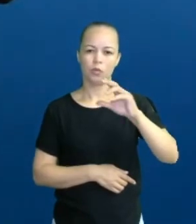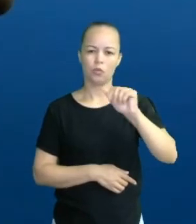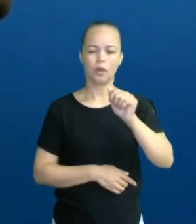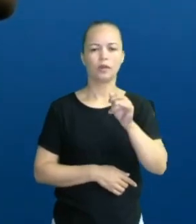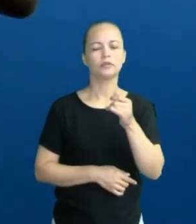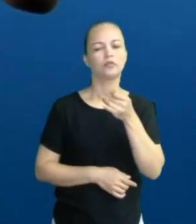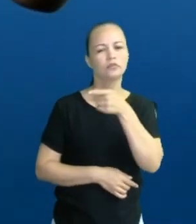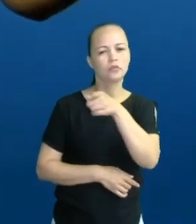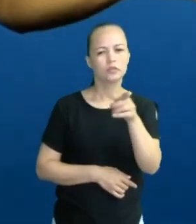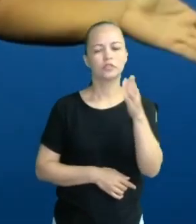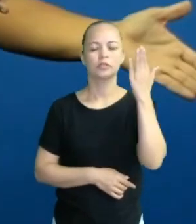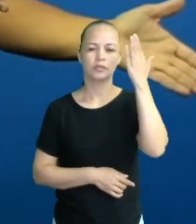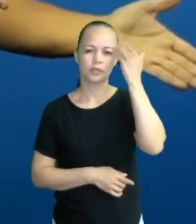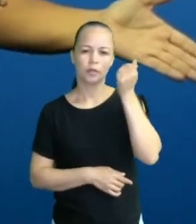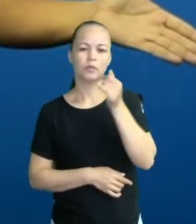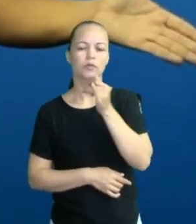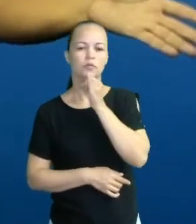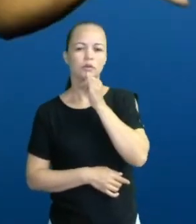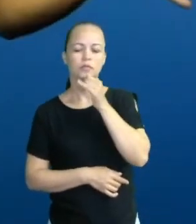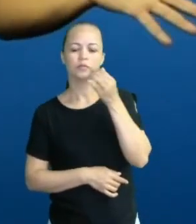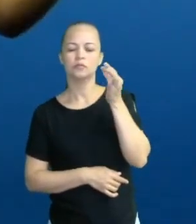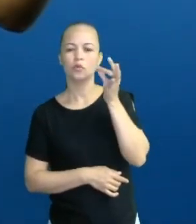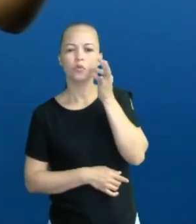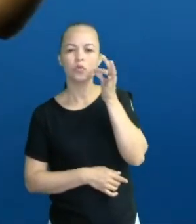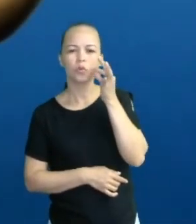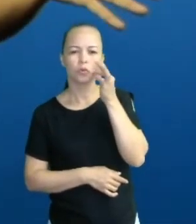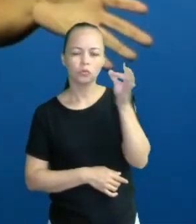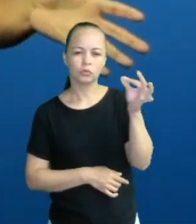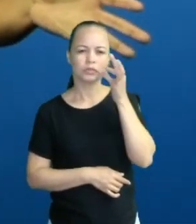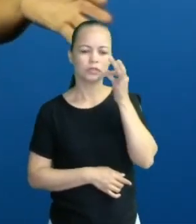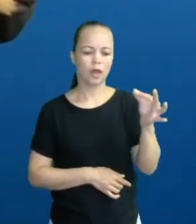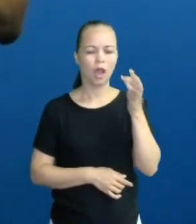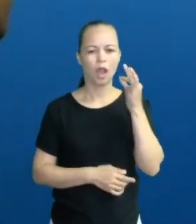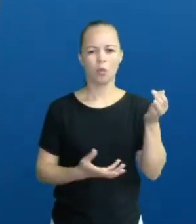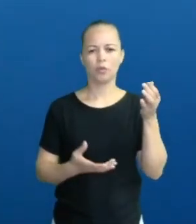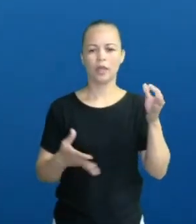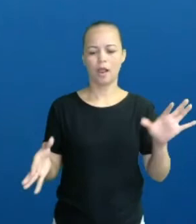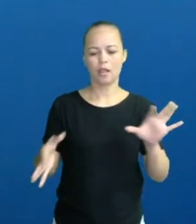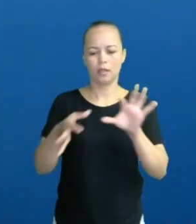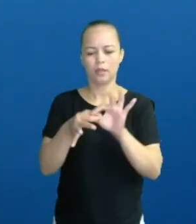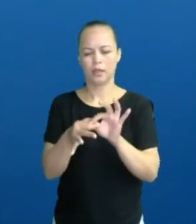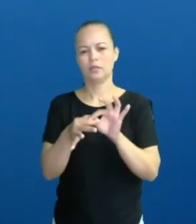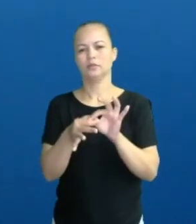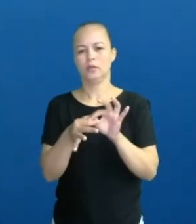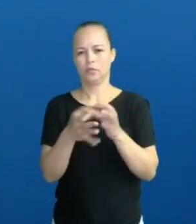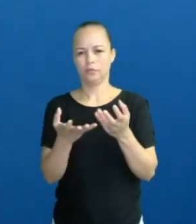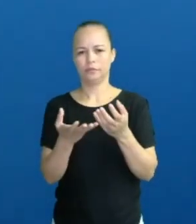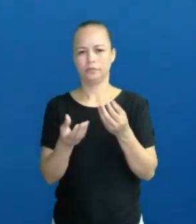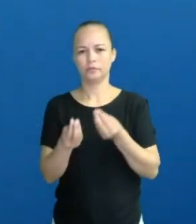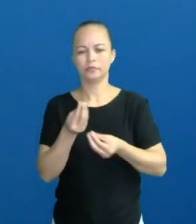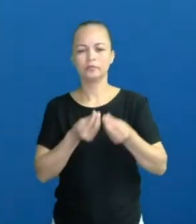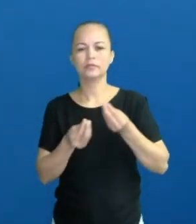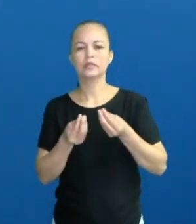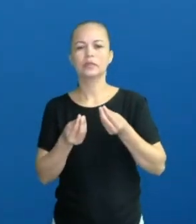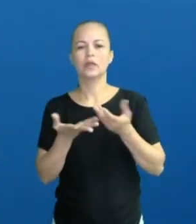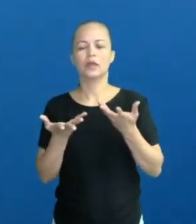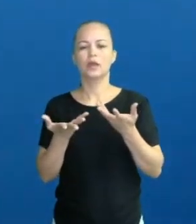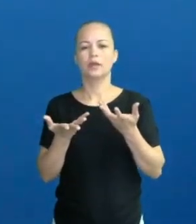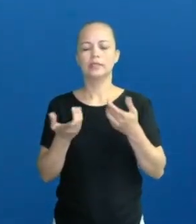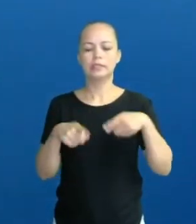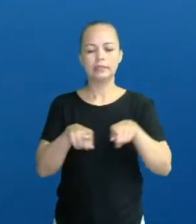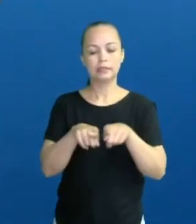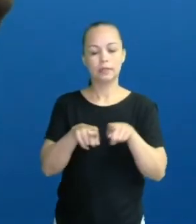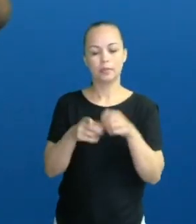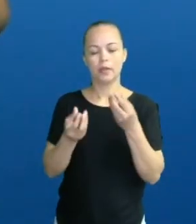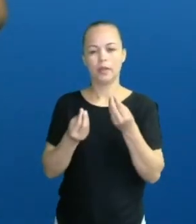O cloreto de sódio, que é uma ligação que a gente chama de ligação iônica. É a ligação onde alguém está querendo doar elétrons